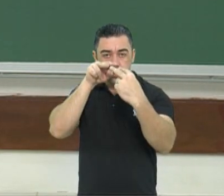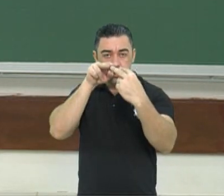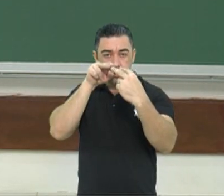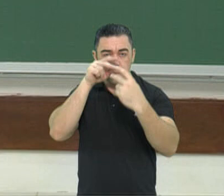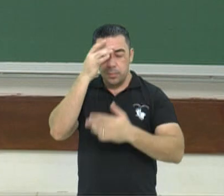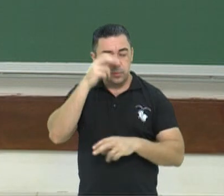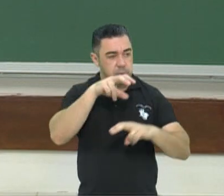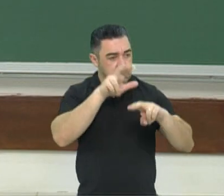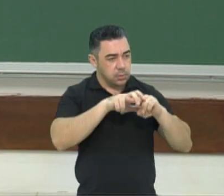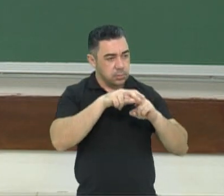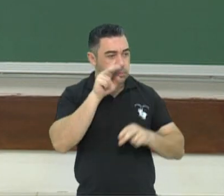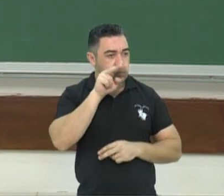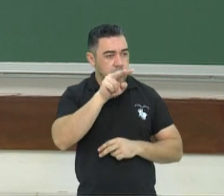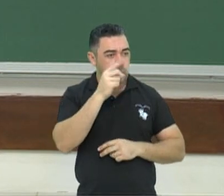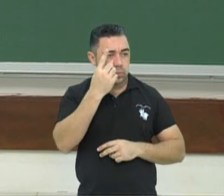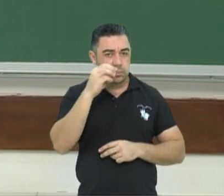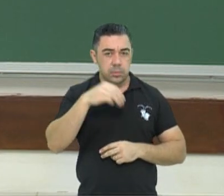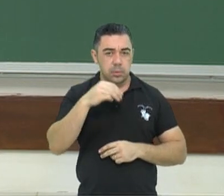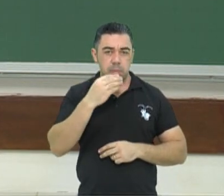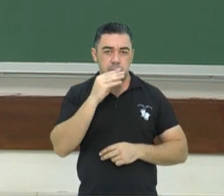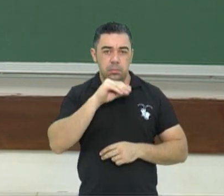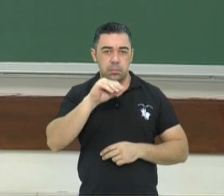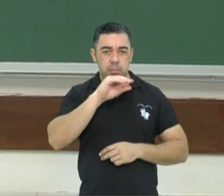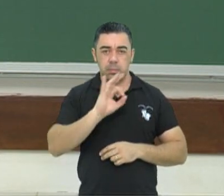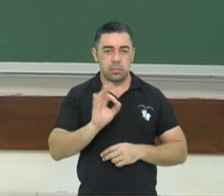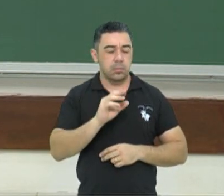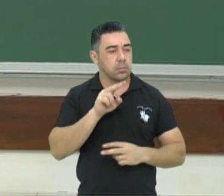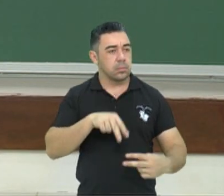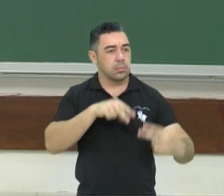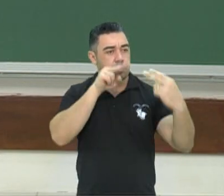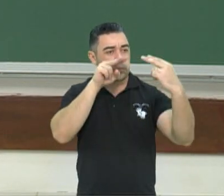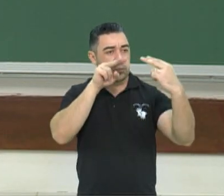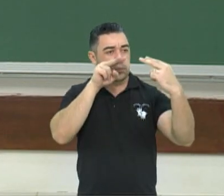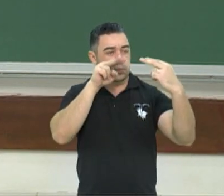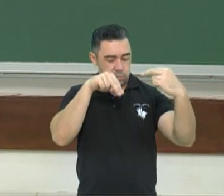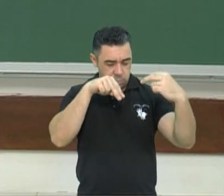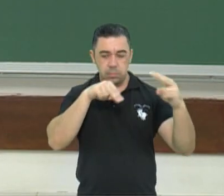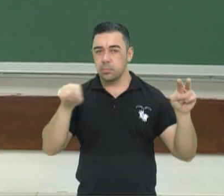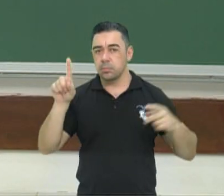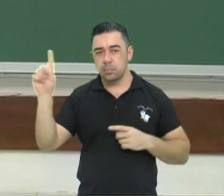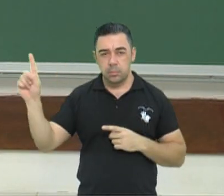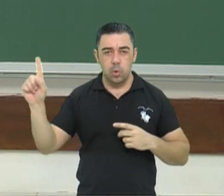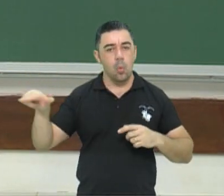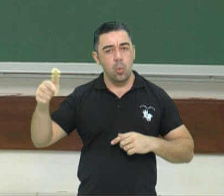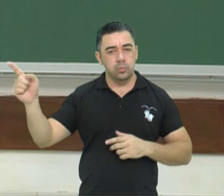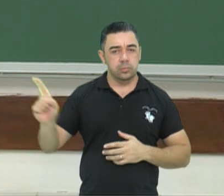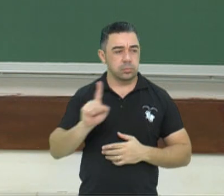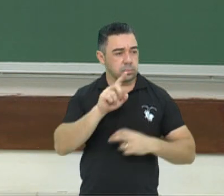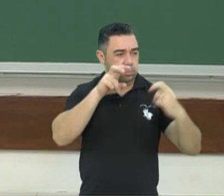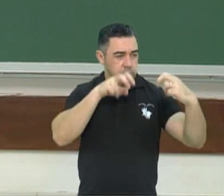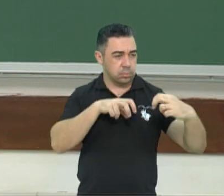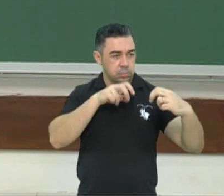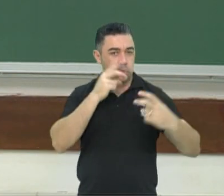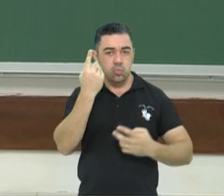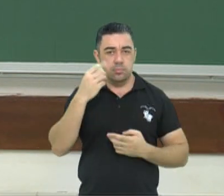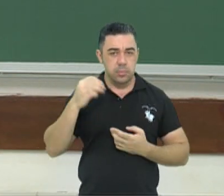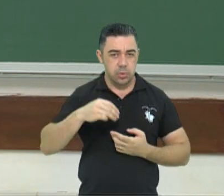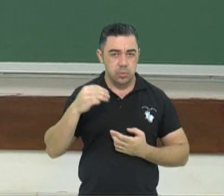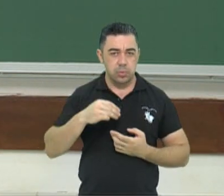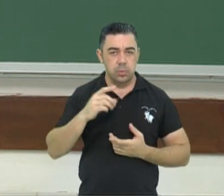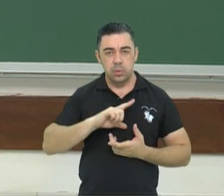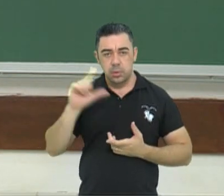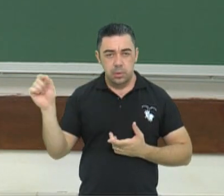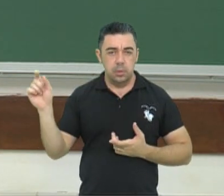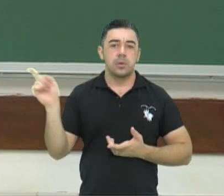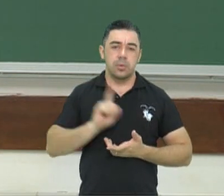pessoa sentava, ela olhava para a pessoa um minuto, não podia falar, era silêncio, e abaixava novamente. A pessoa saía, outra pessoa sentava, ela levantava, olhava para a pessoa um minuto, abaixava, a